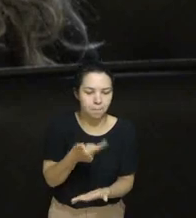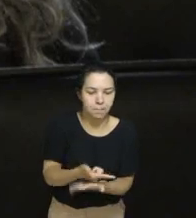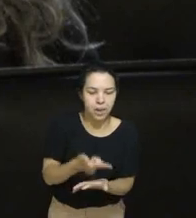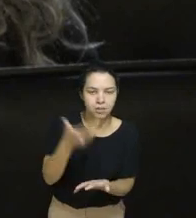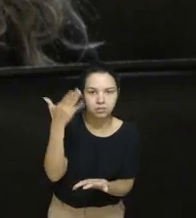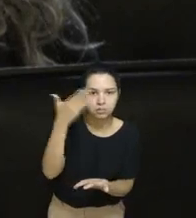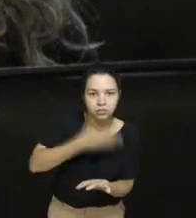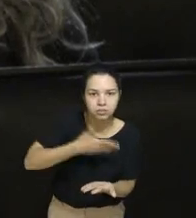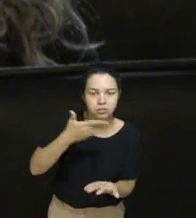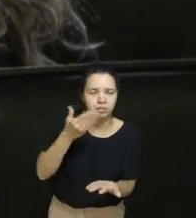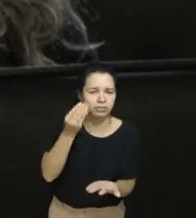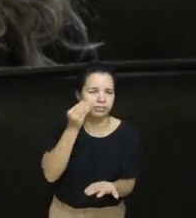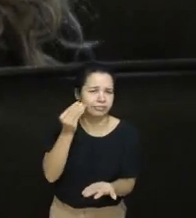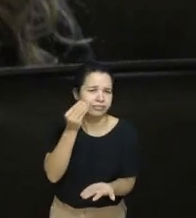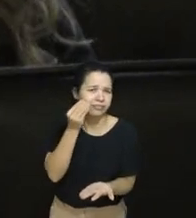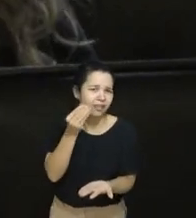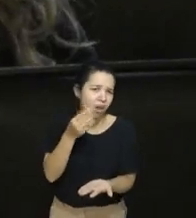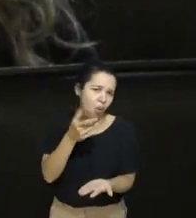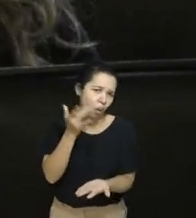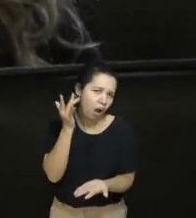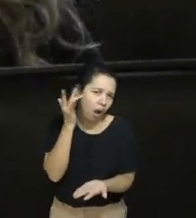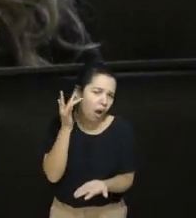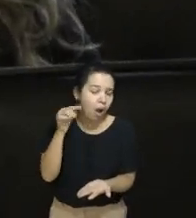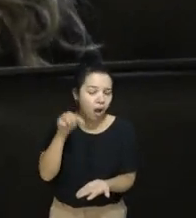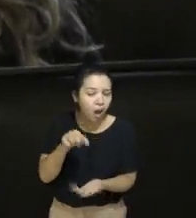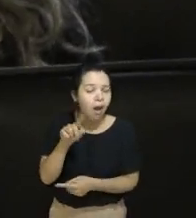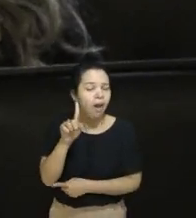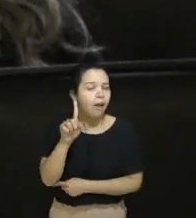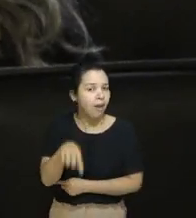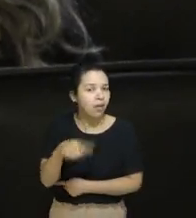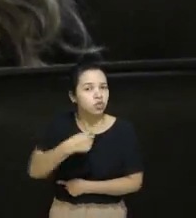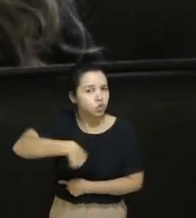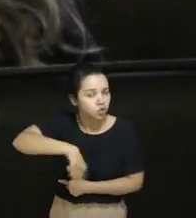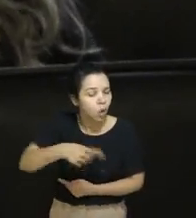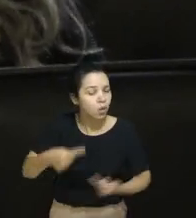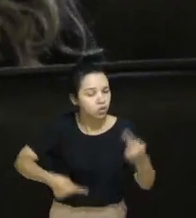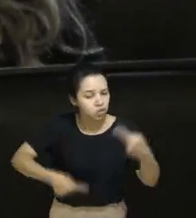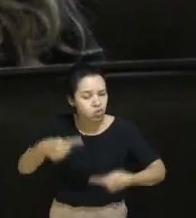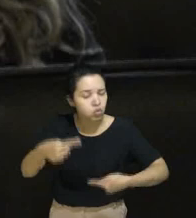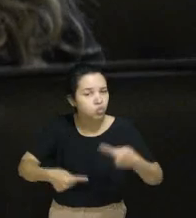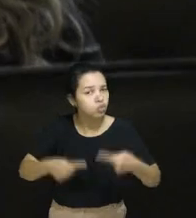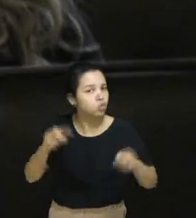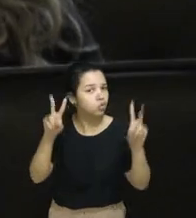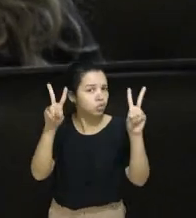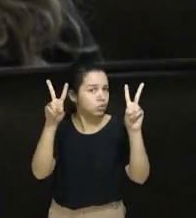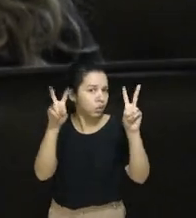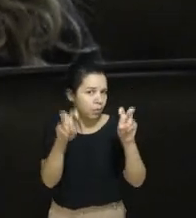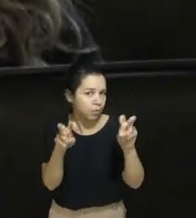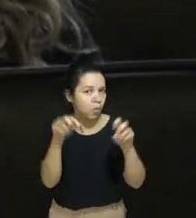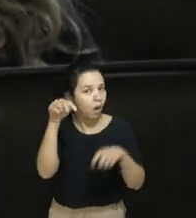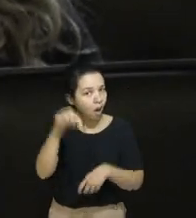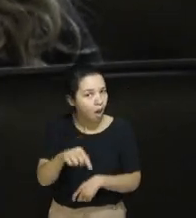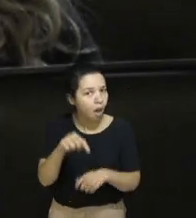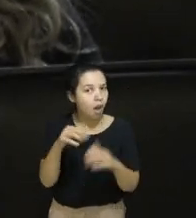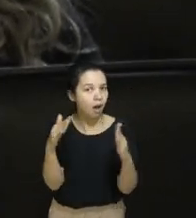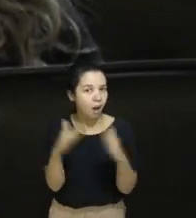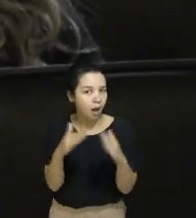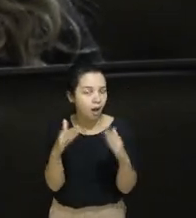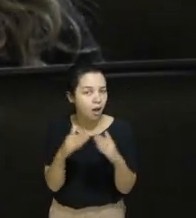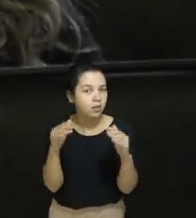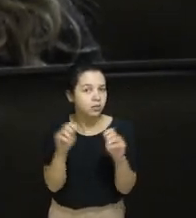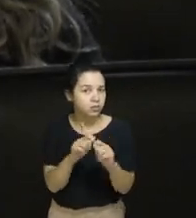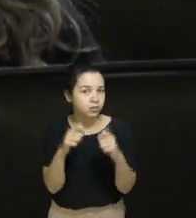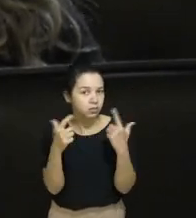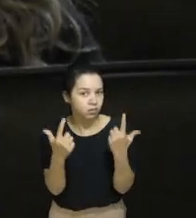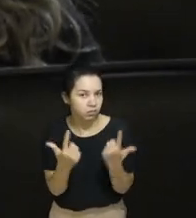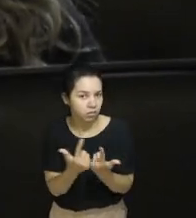Então, isso para mim, eu acho que aqui é o ponto de a gente discutir sobre isso. É a casa do povo, como falou muito bem a